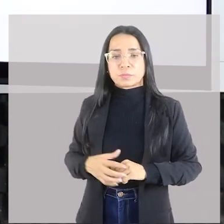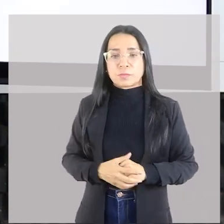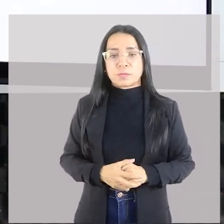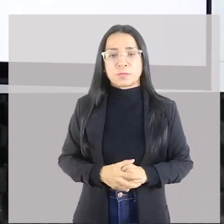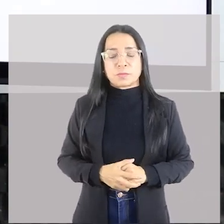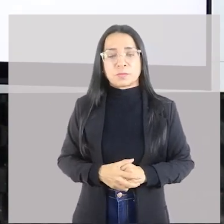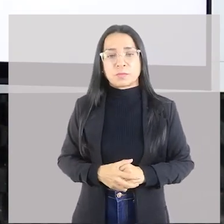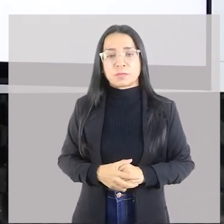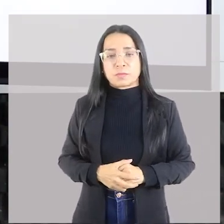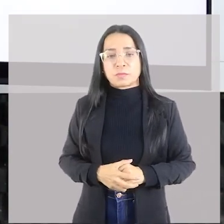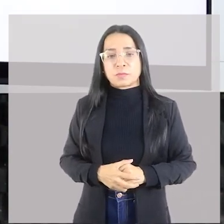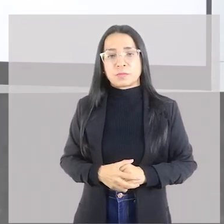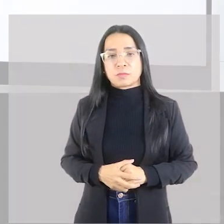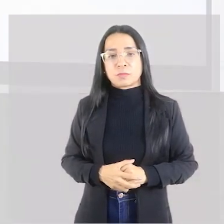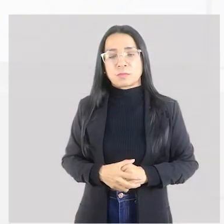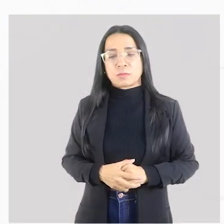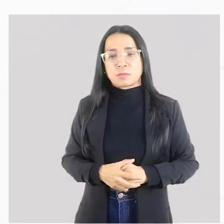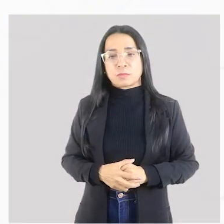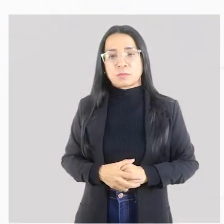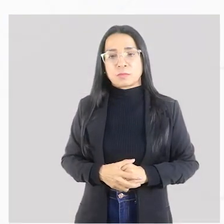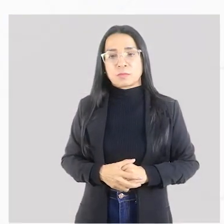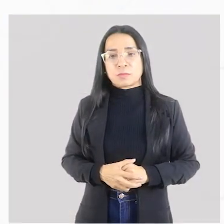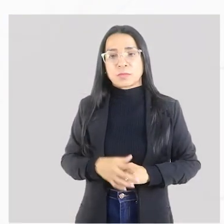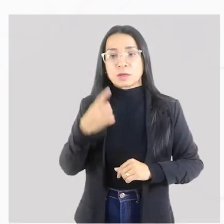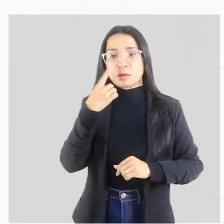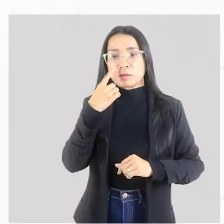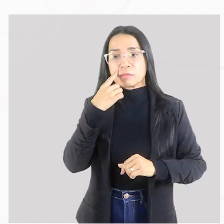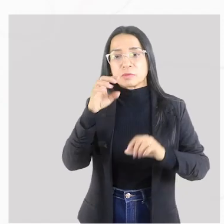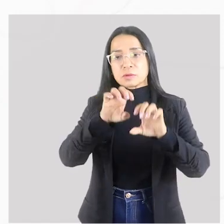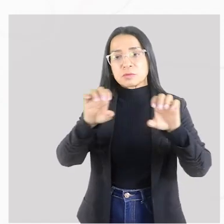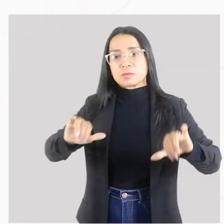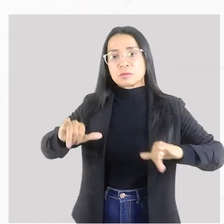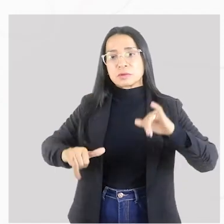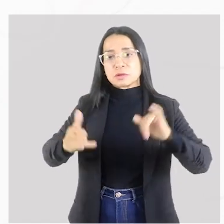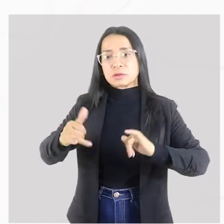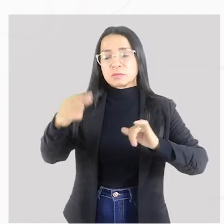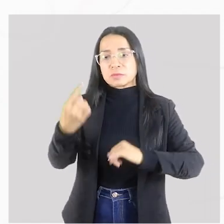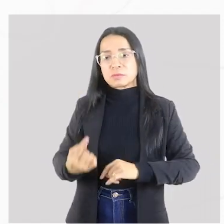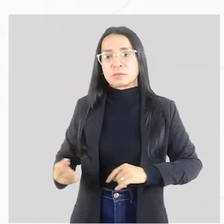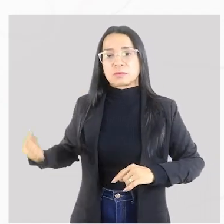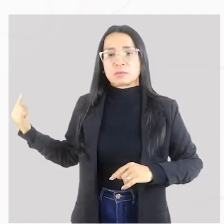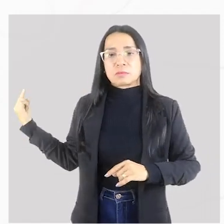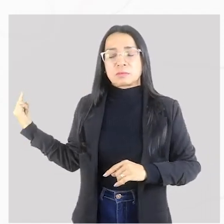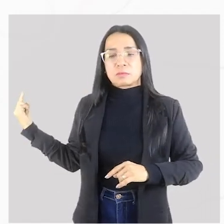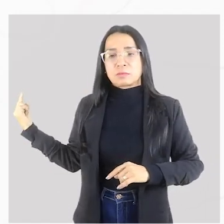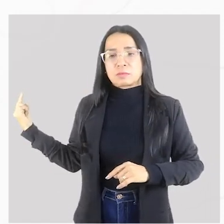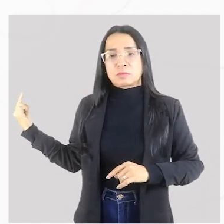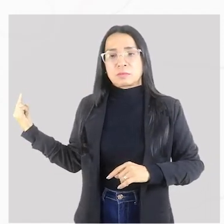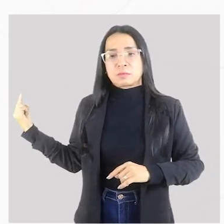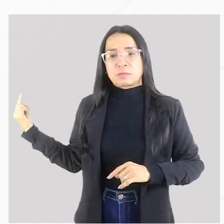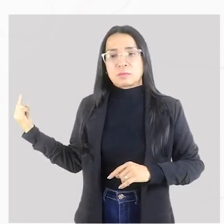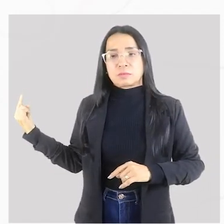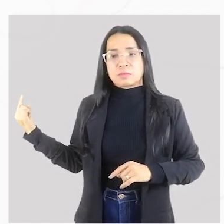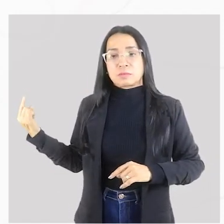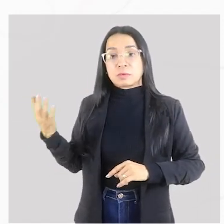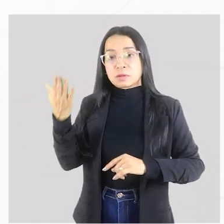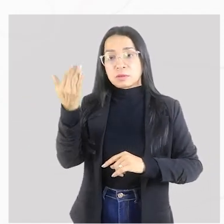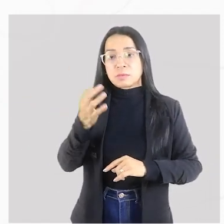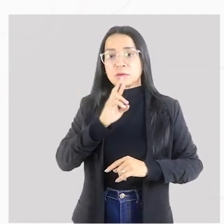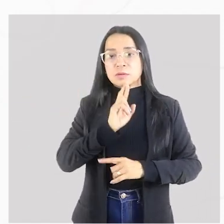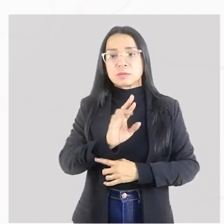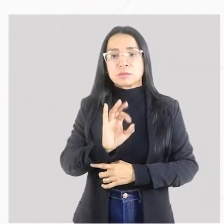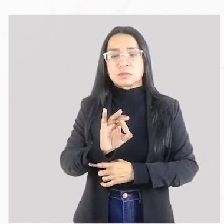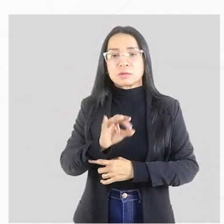Próxima. Examine a estrutura química dada a seguir. Ele quer a alternativa correta. Então, bem